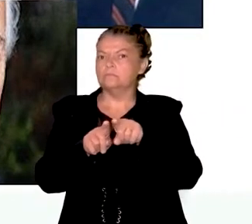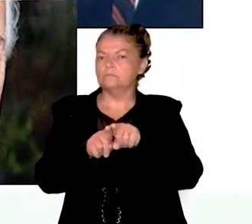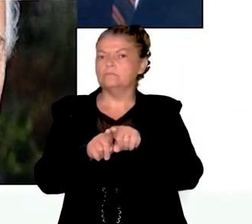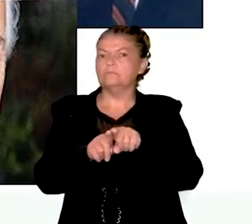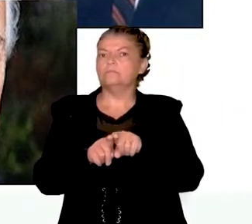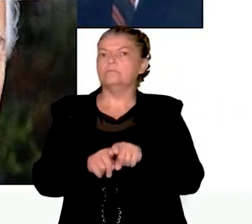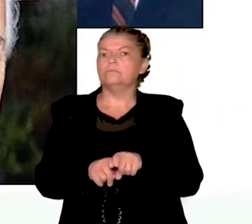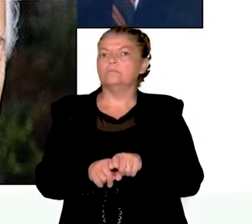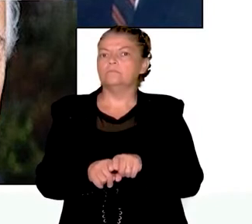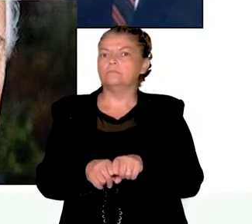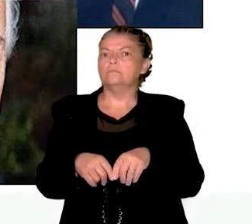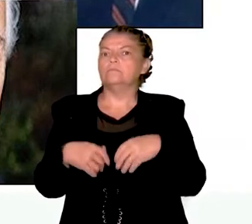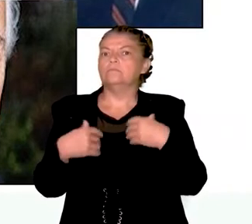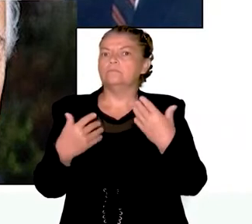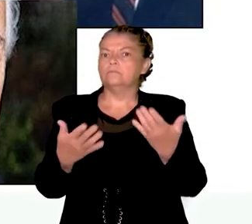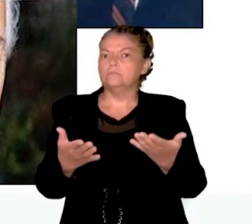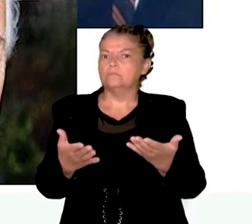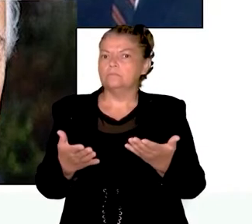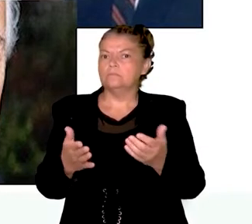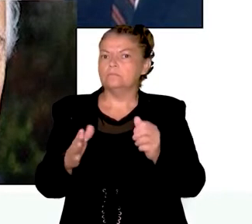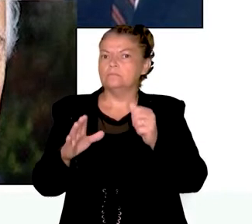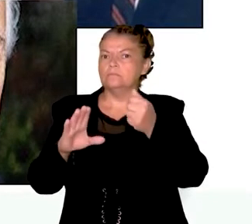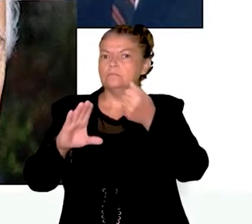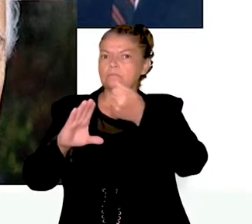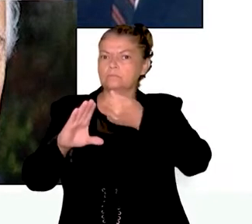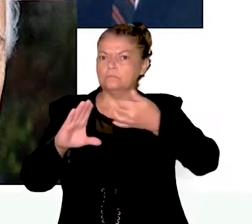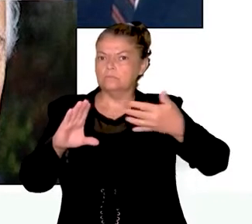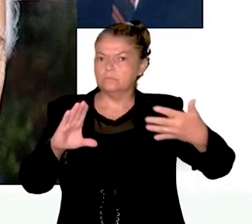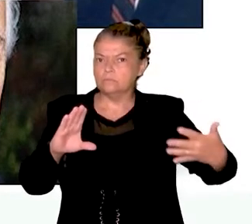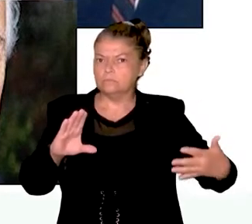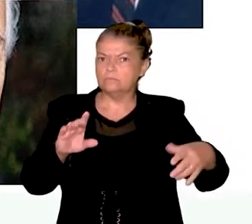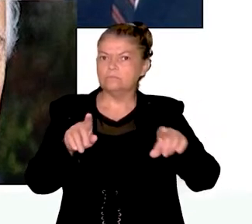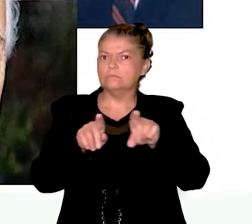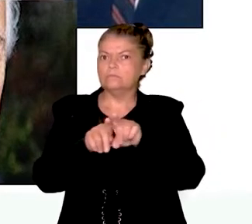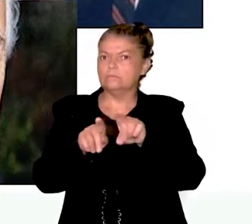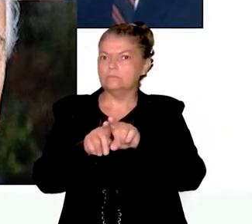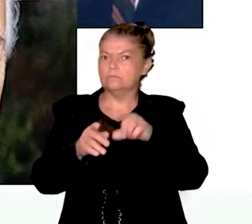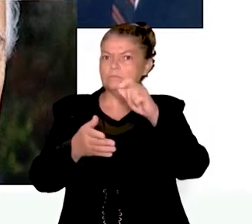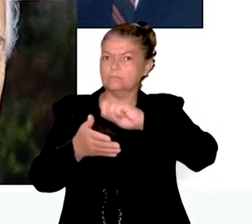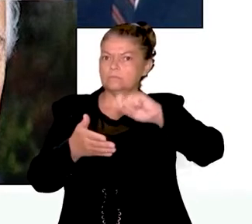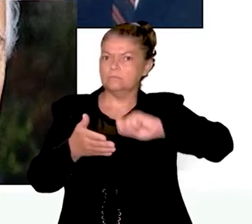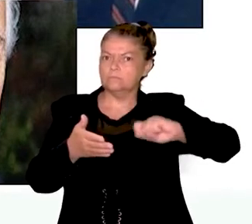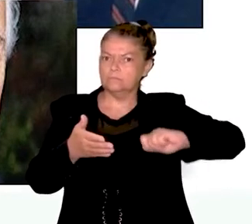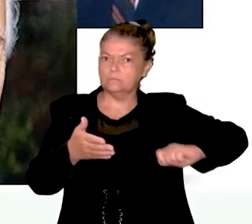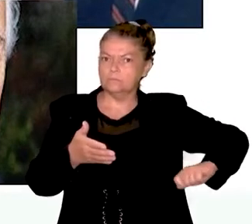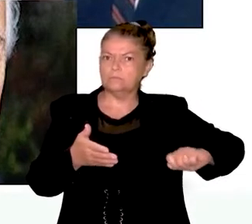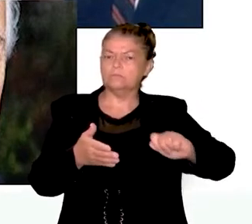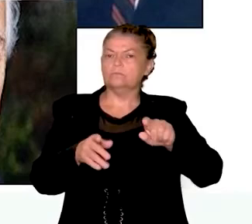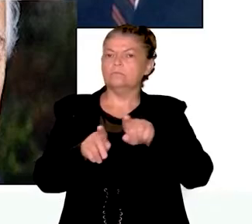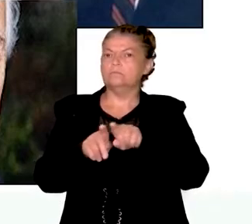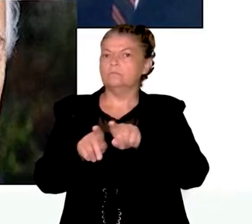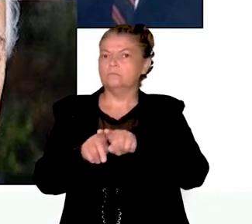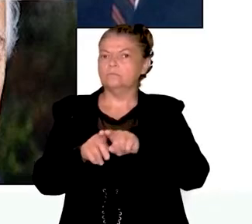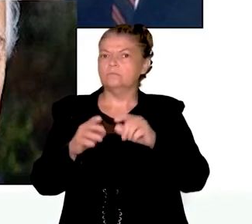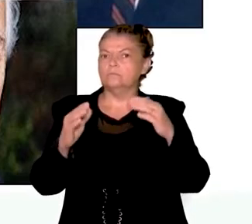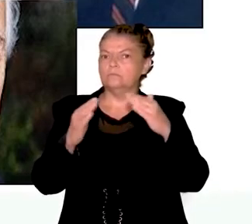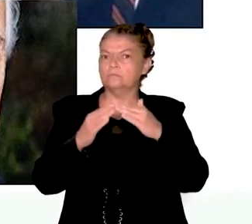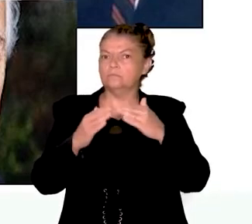falecimento dele. Sua biografia: matemático e geógrafo, cartógrafo da Bélgica. Outro